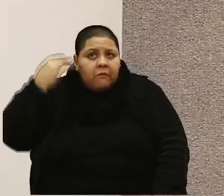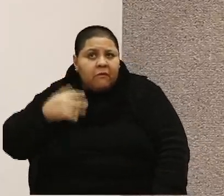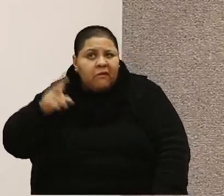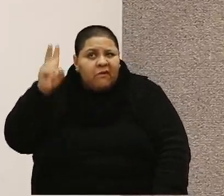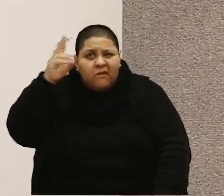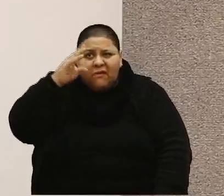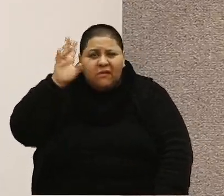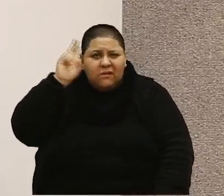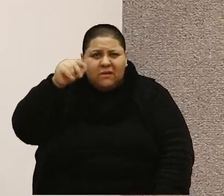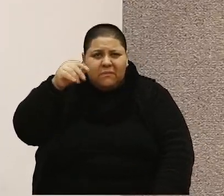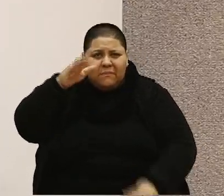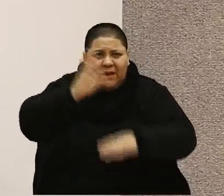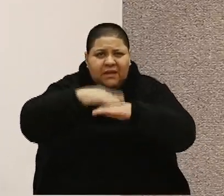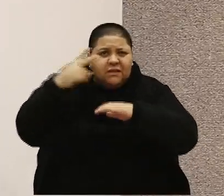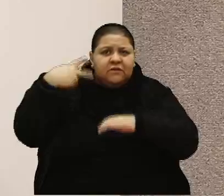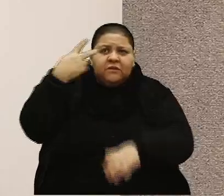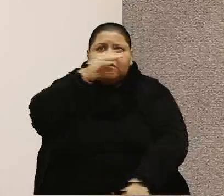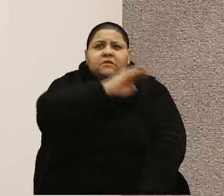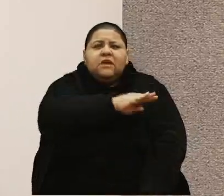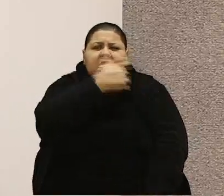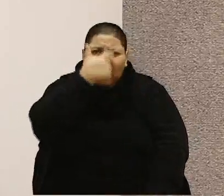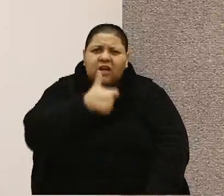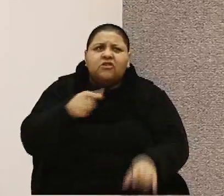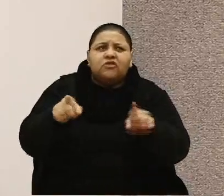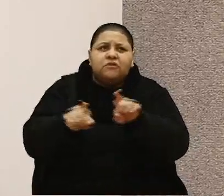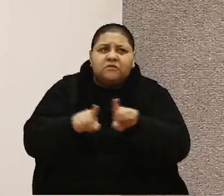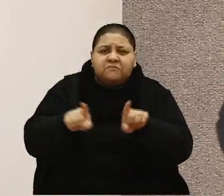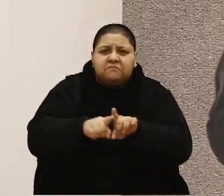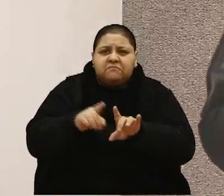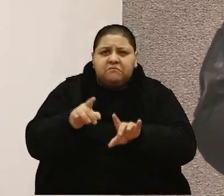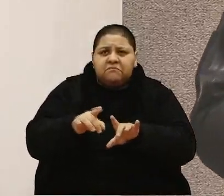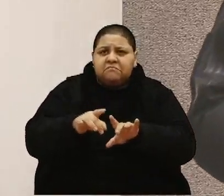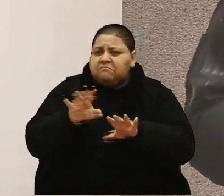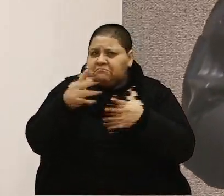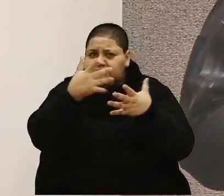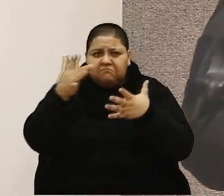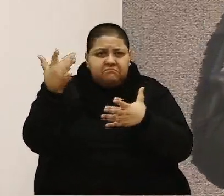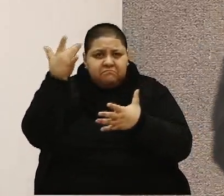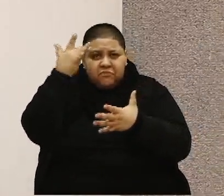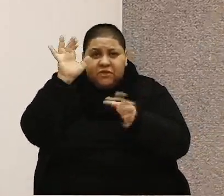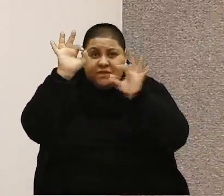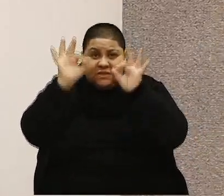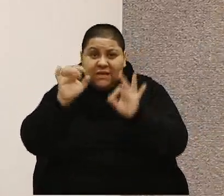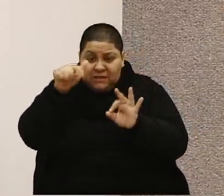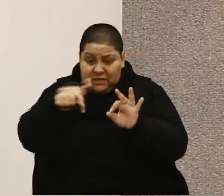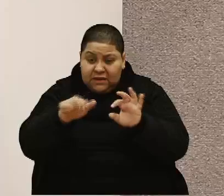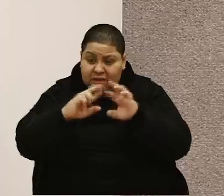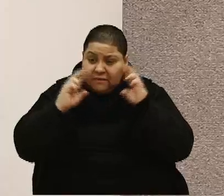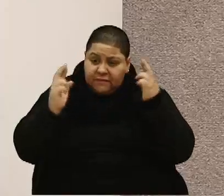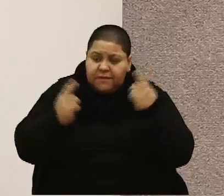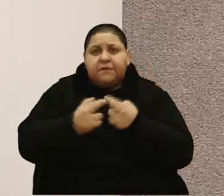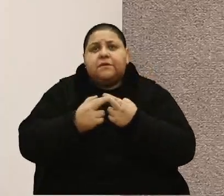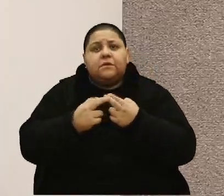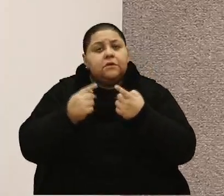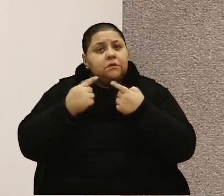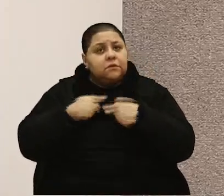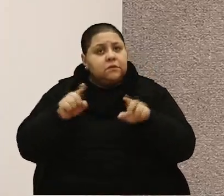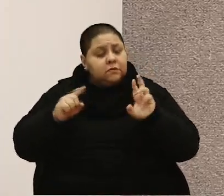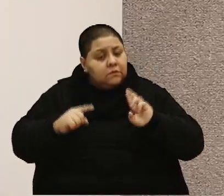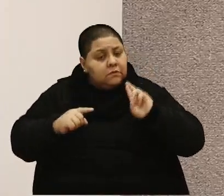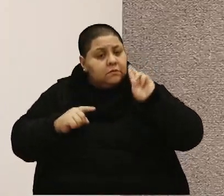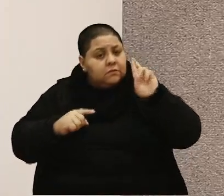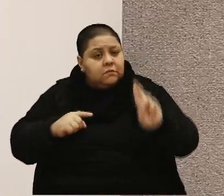se mais alguns vereadores, vereador Capitão Ramon, acho que estava lá também, não lembro mais quais que estão presentes aqui na sessão nesse instante estavam lá, mas as